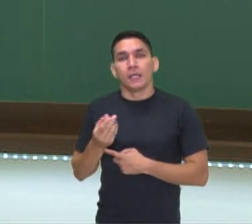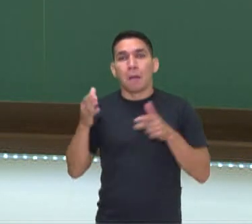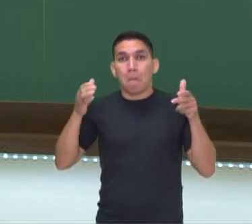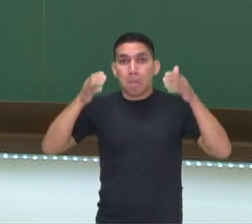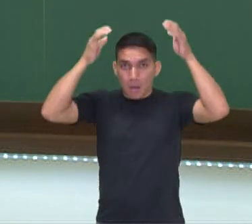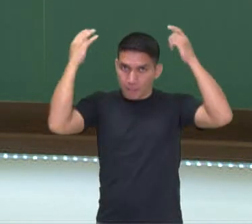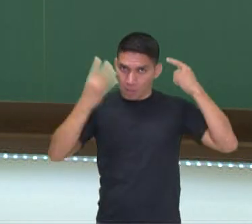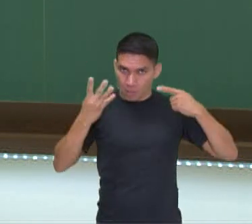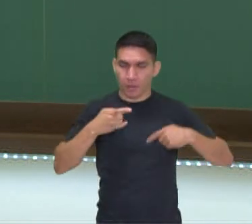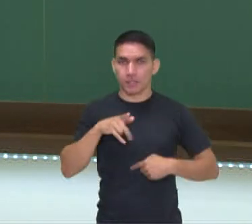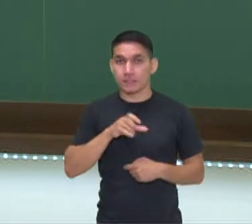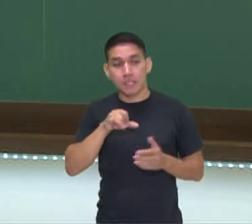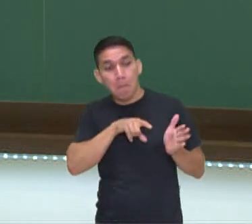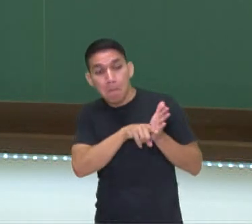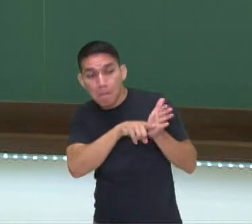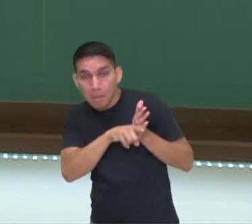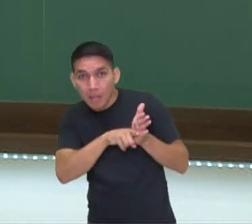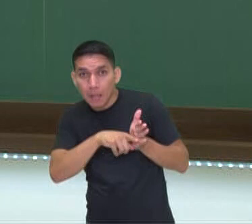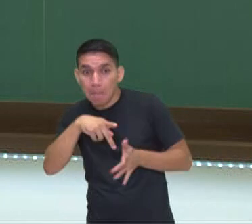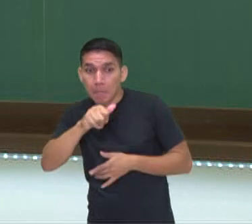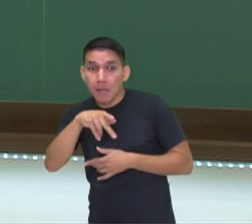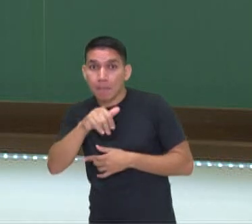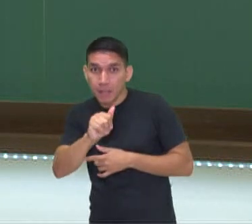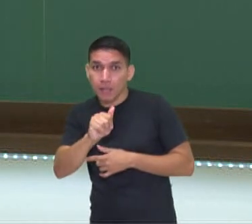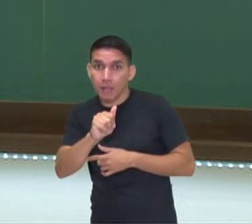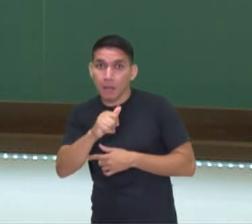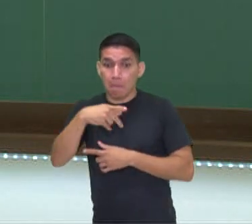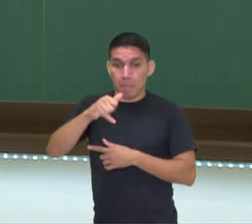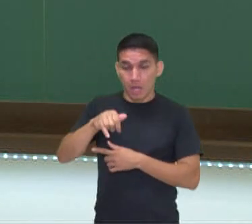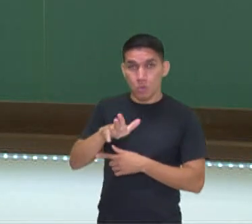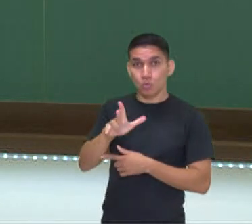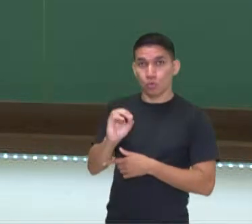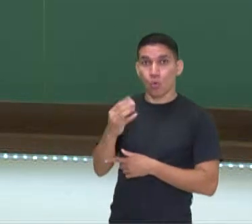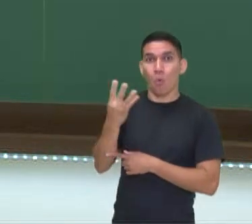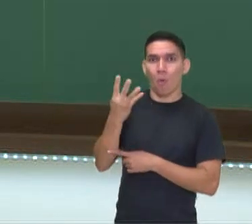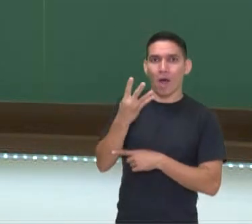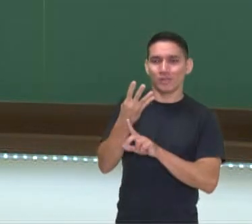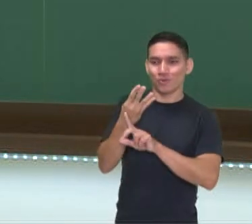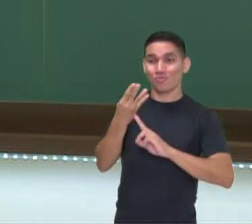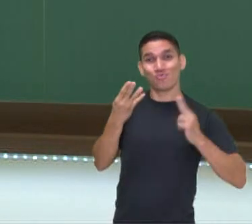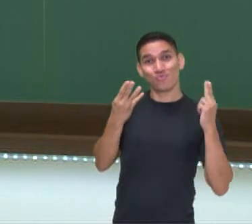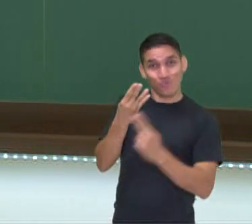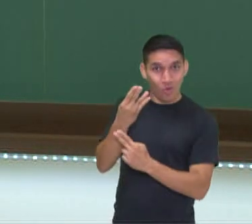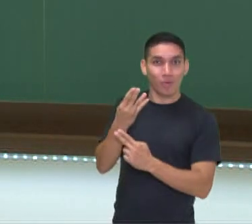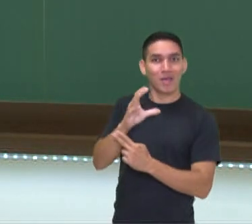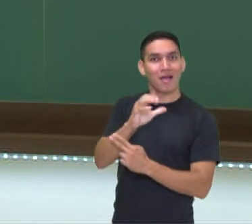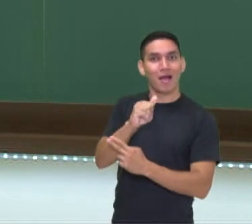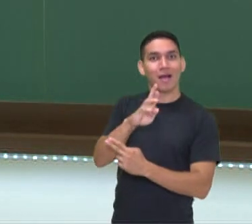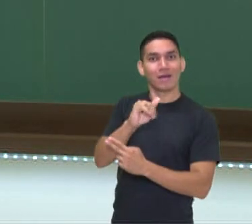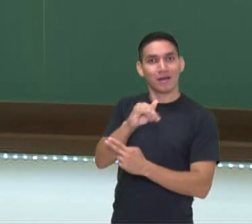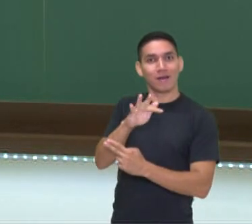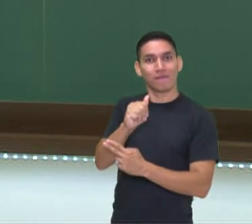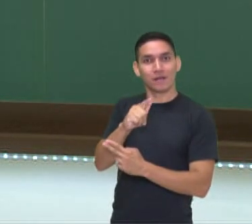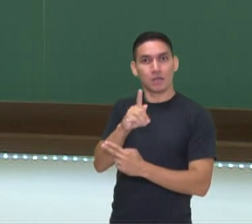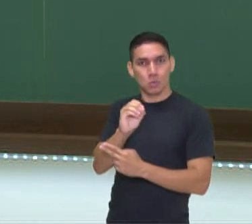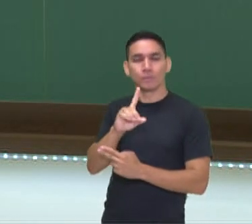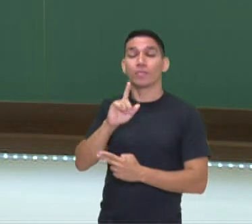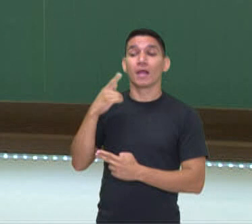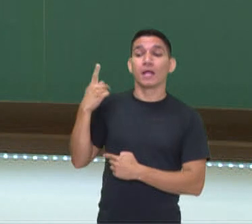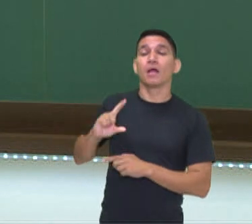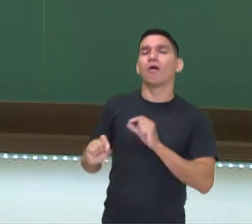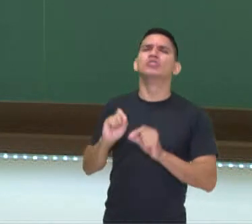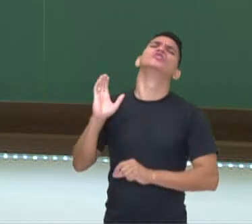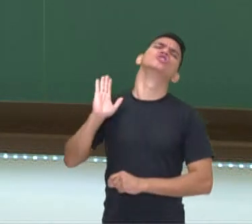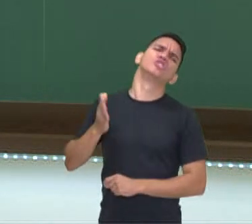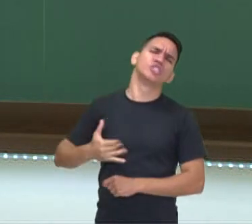Paulo IV, se você pesquisar como Papa Paulo IV, vai lembrar que o nome dele era Carafa, tá? Então, ele já